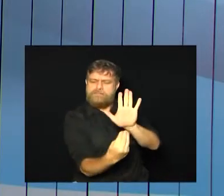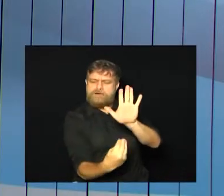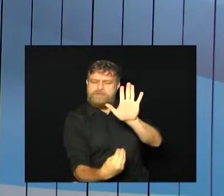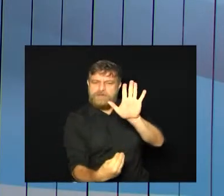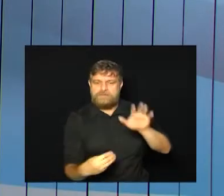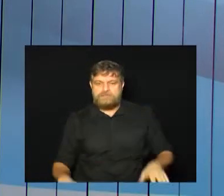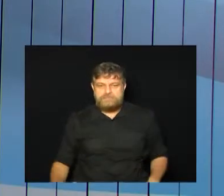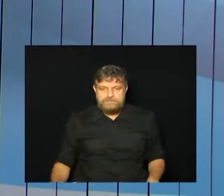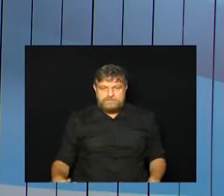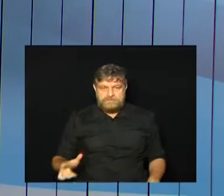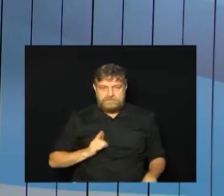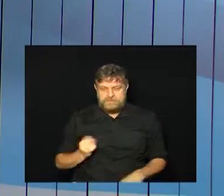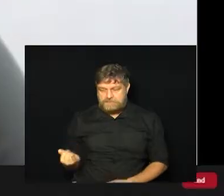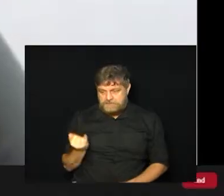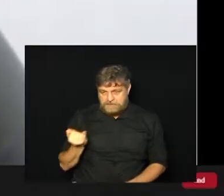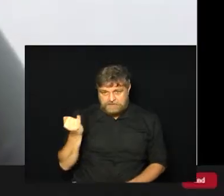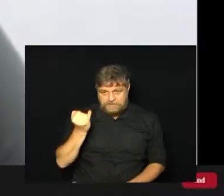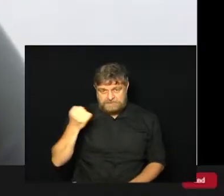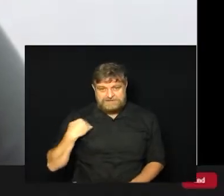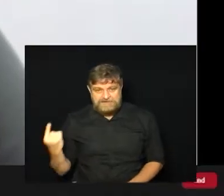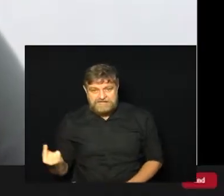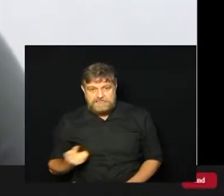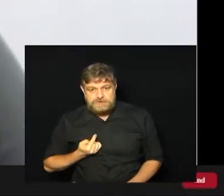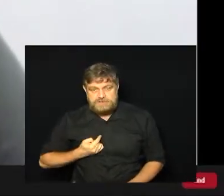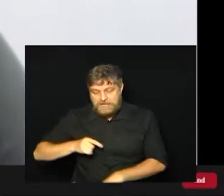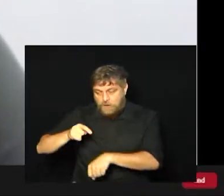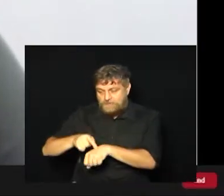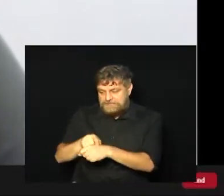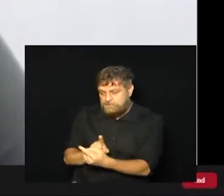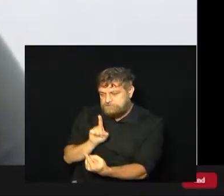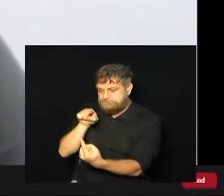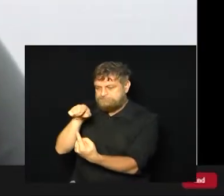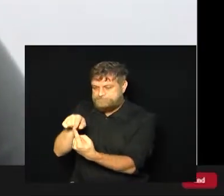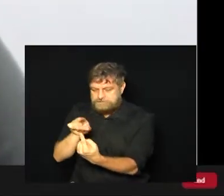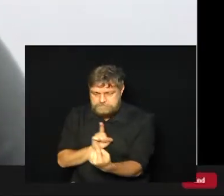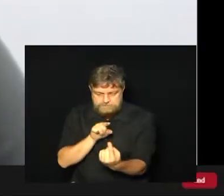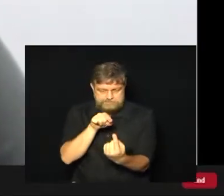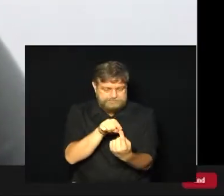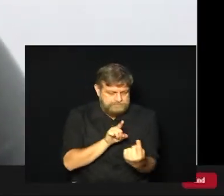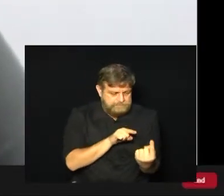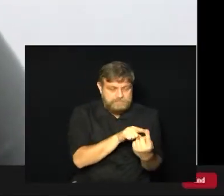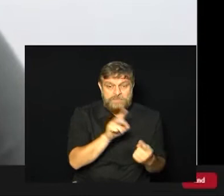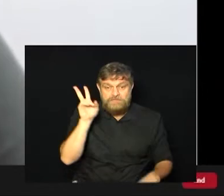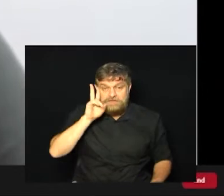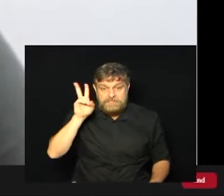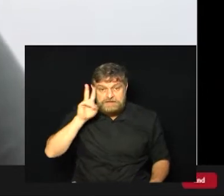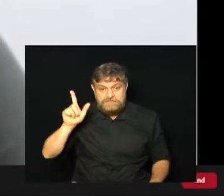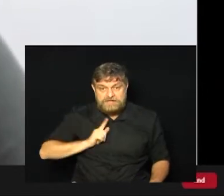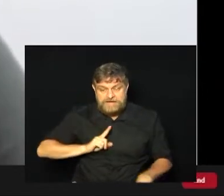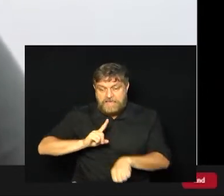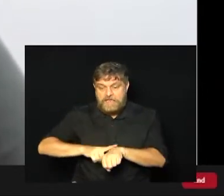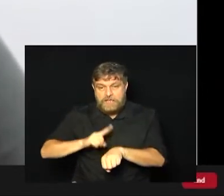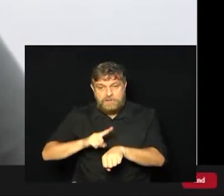Não, é de extrema relevância a gente ter essa conexão com o tempo e vale lembrar que é o recurso mais escasso